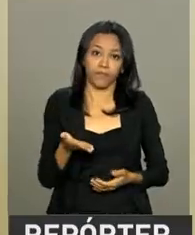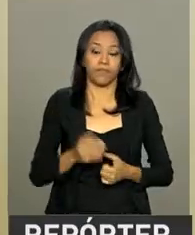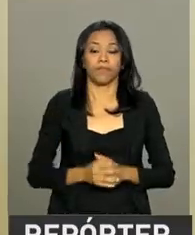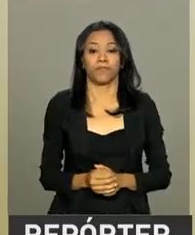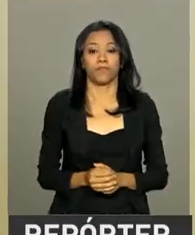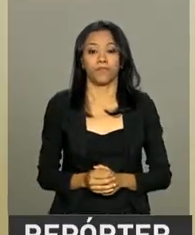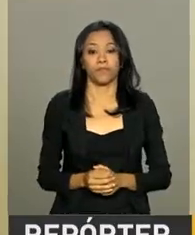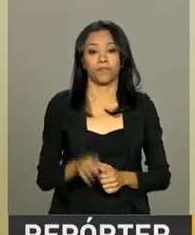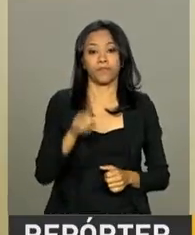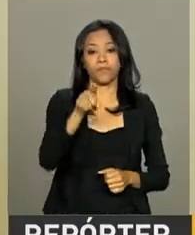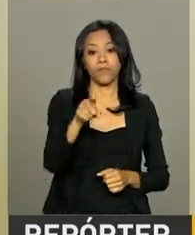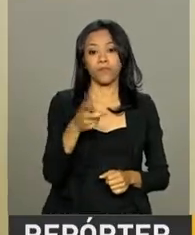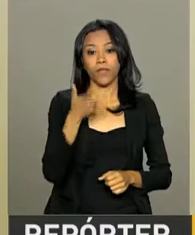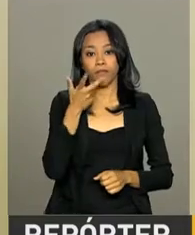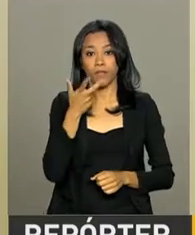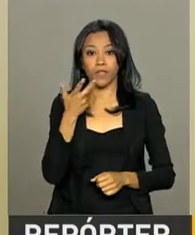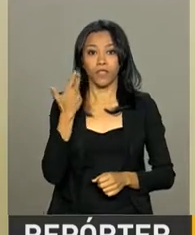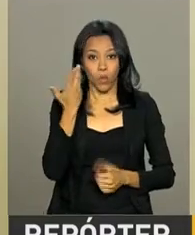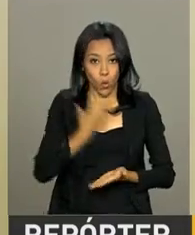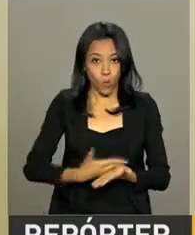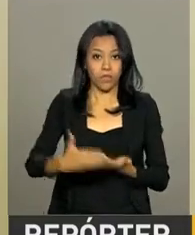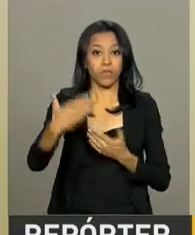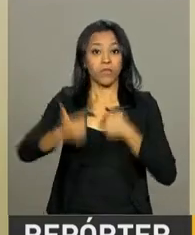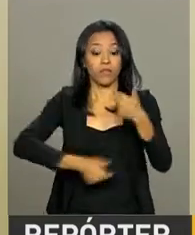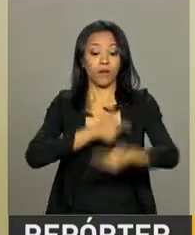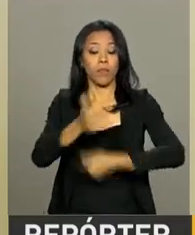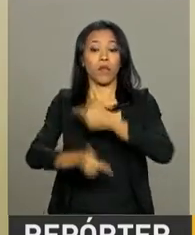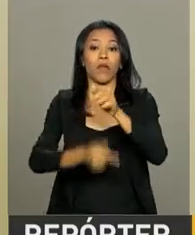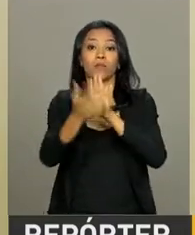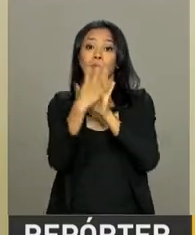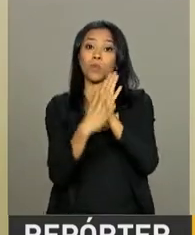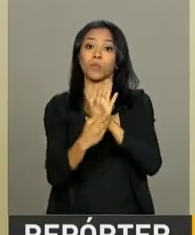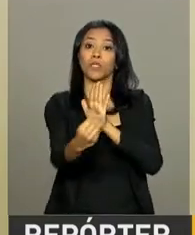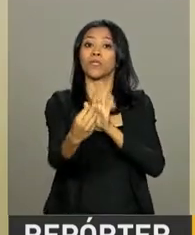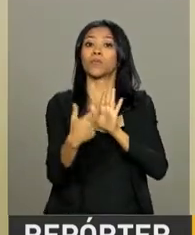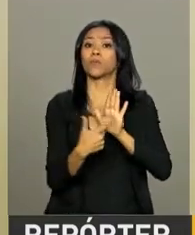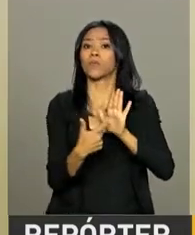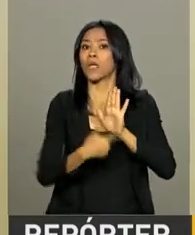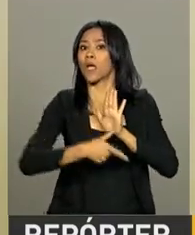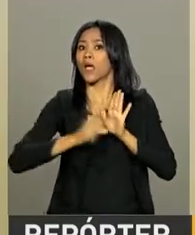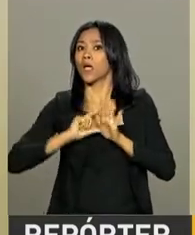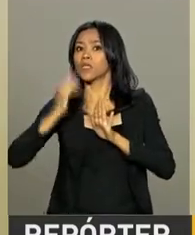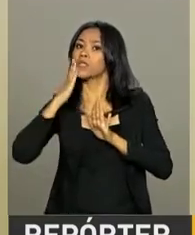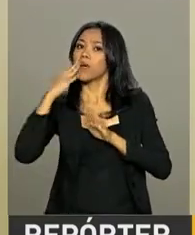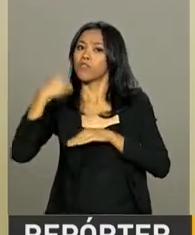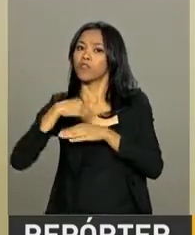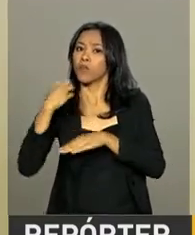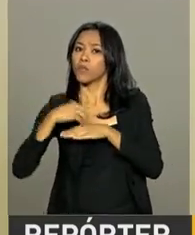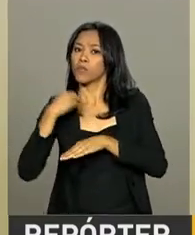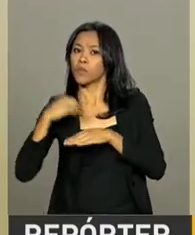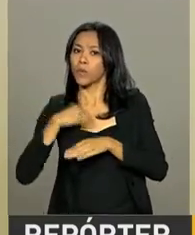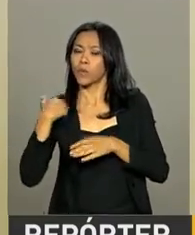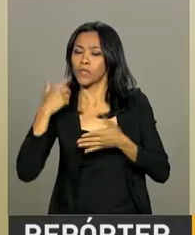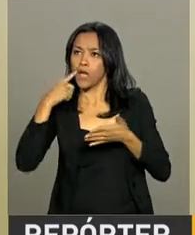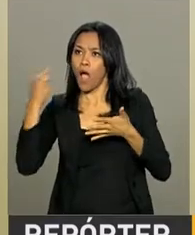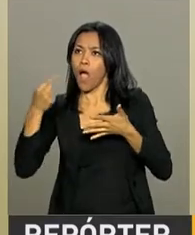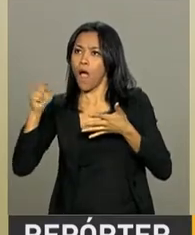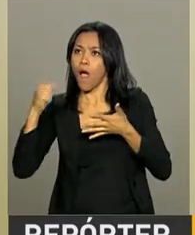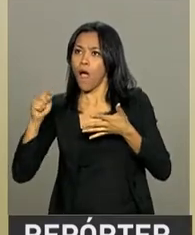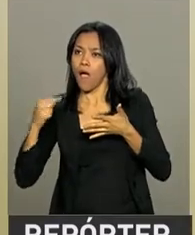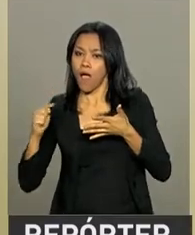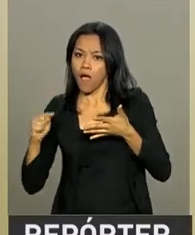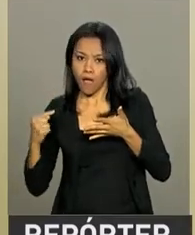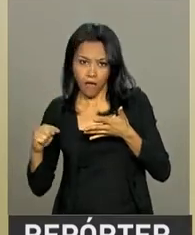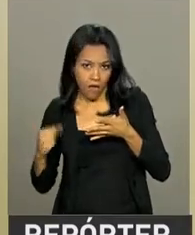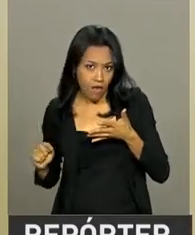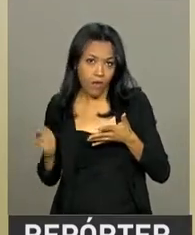A gente passa a trabalhar no modelo que você recebe antecipadamente as informações, consegue submeter essas informações a um